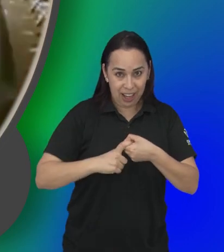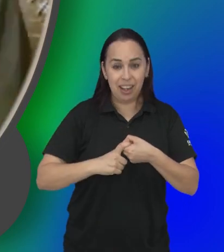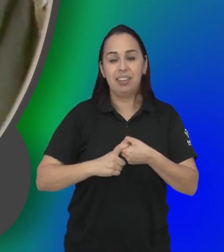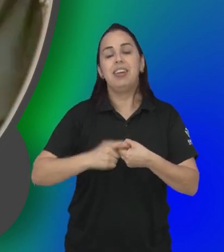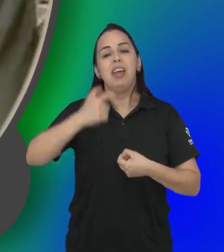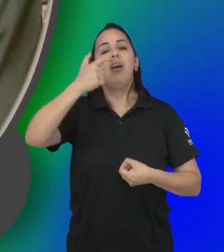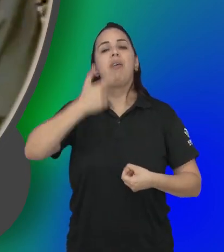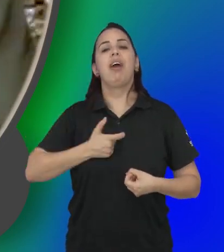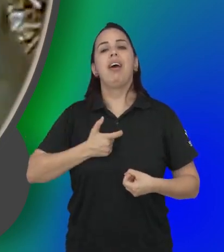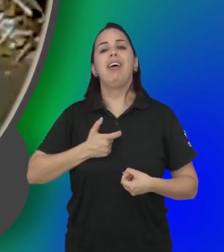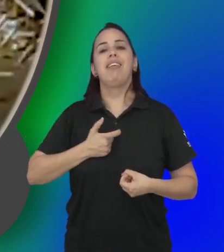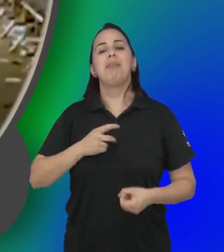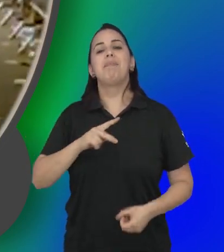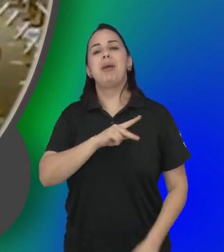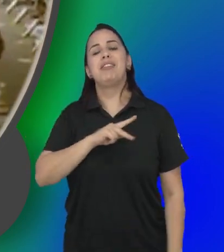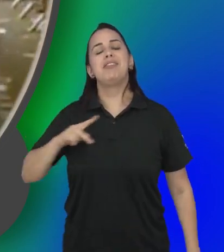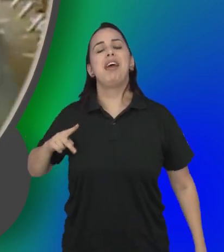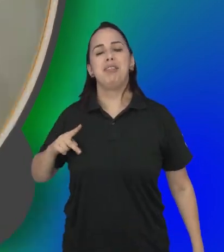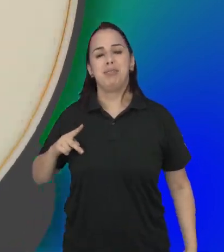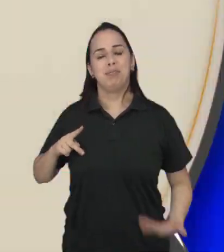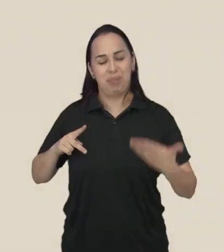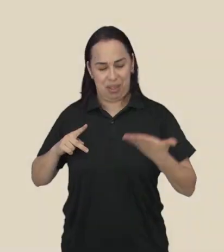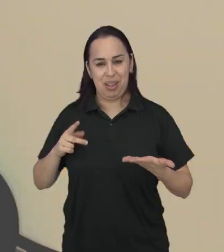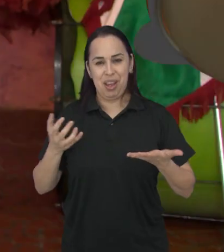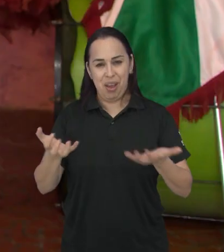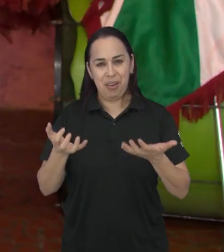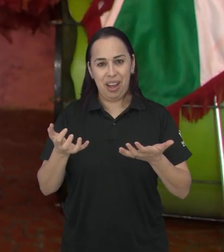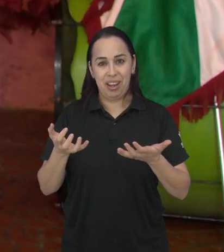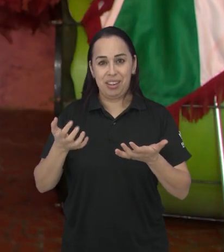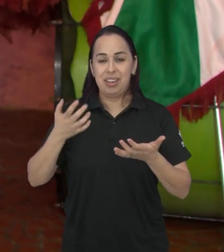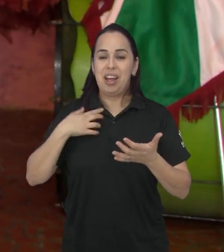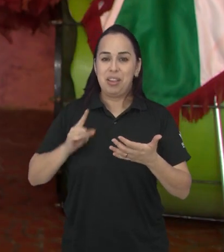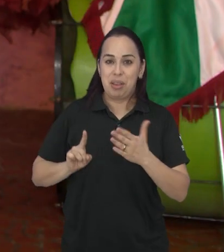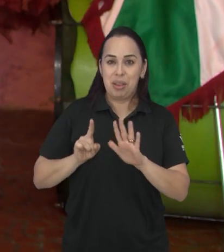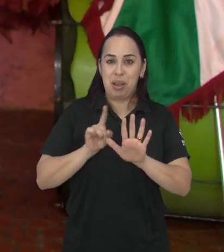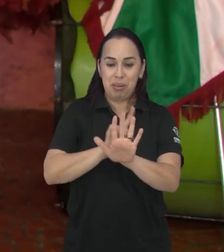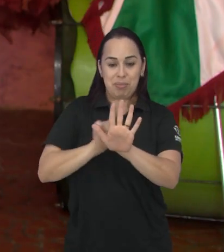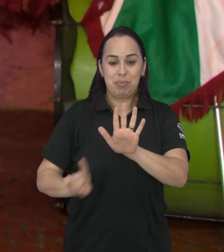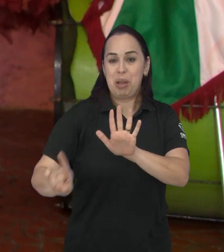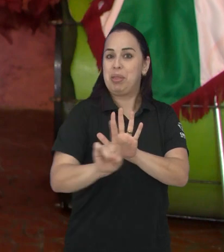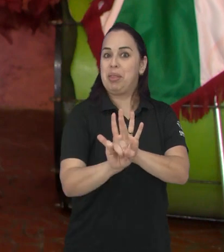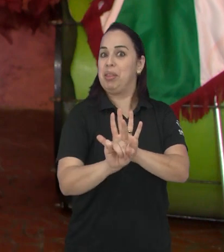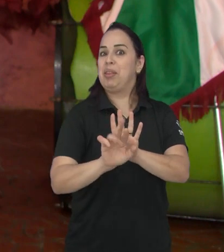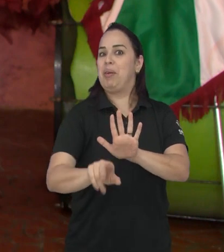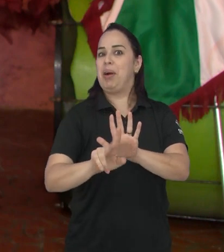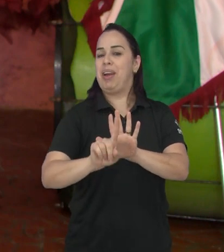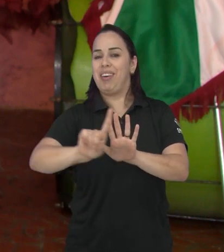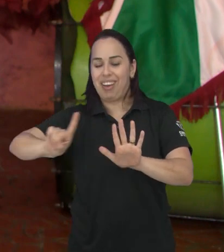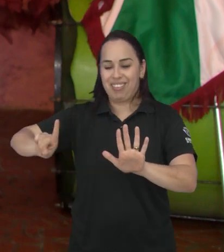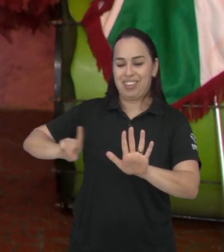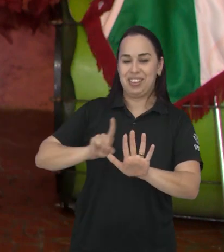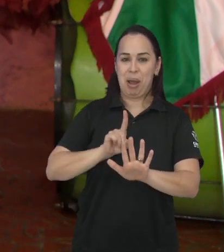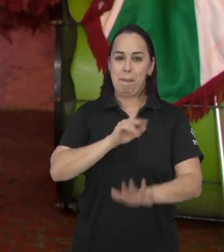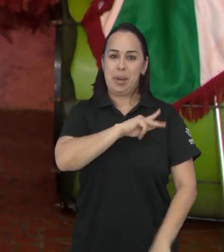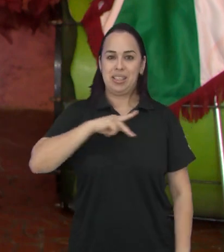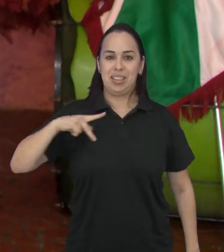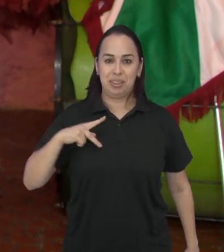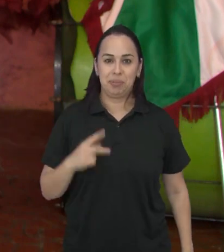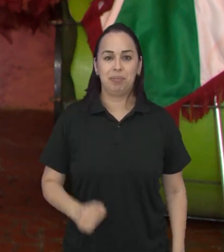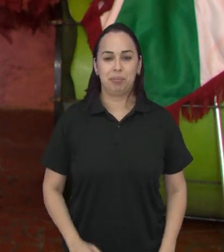aí. Só que se voltar, alguma coisa eu garanto. Eu quero ficar de presidente de honra. Não vou estar mais na linha de frente, quero estar lá na